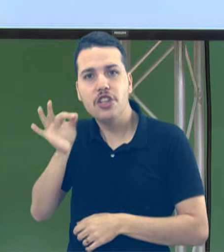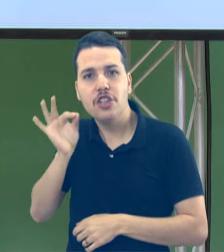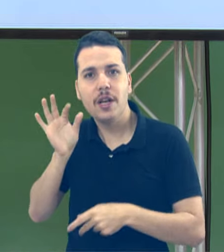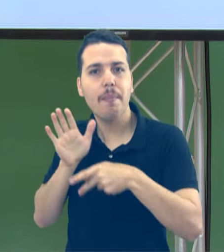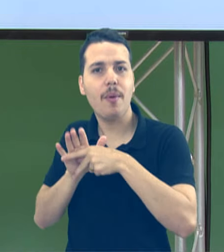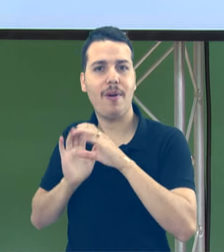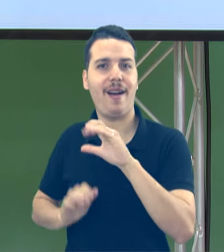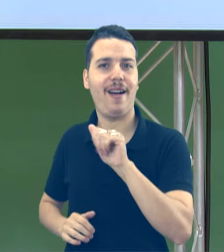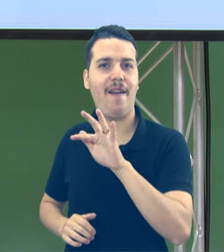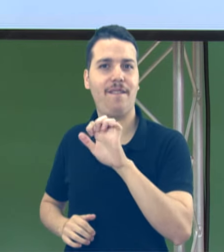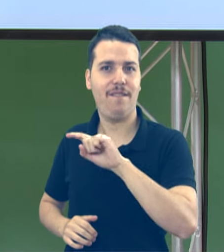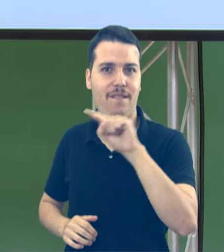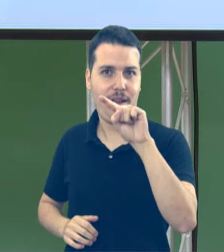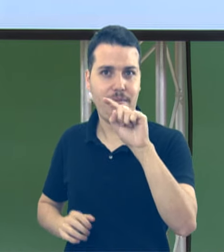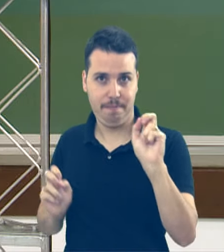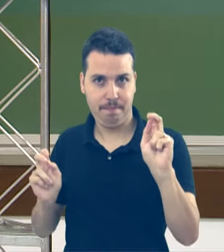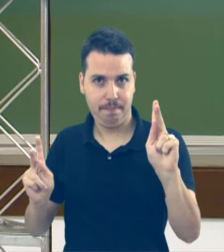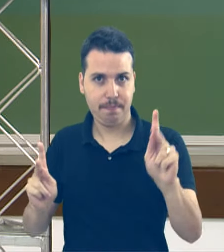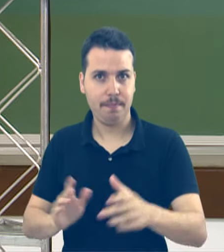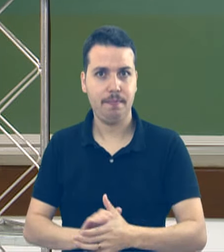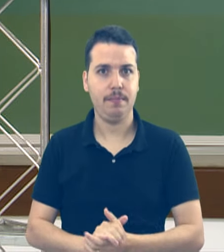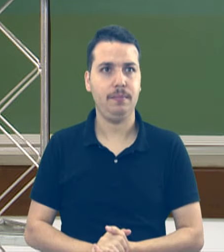de café. Ok, gente?